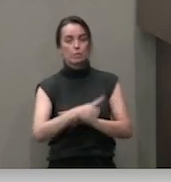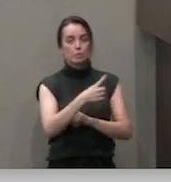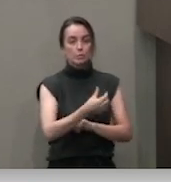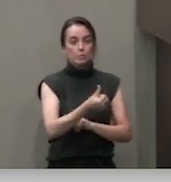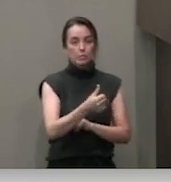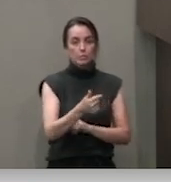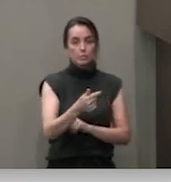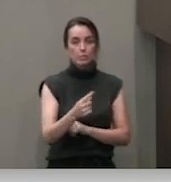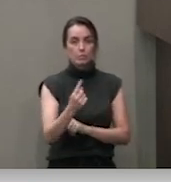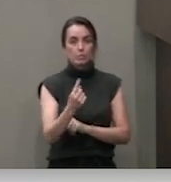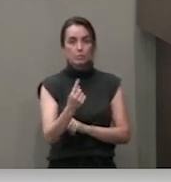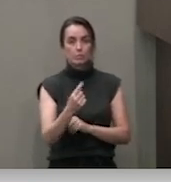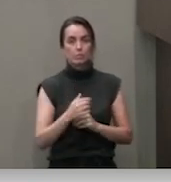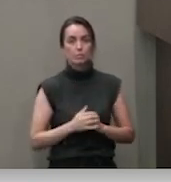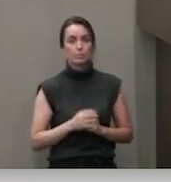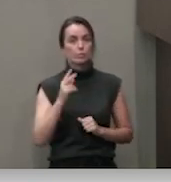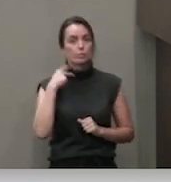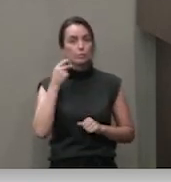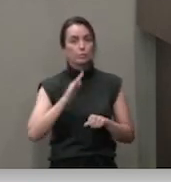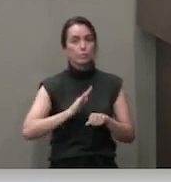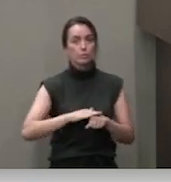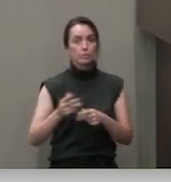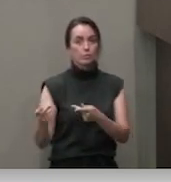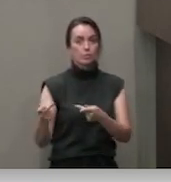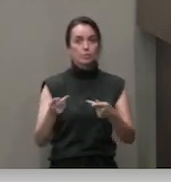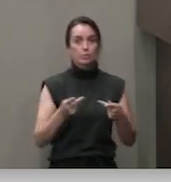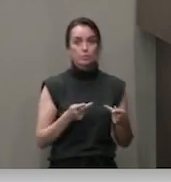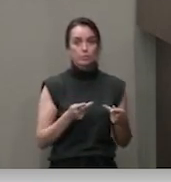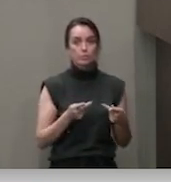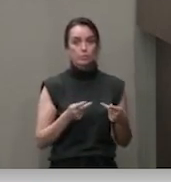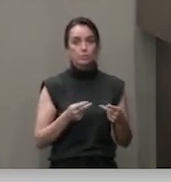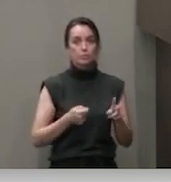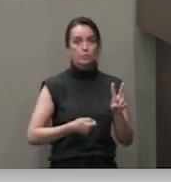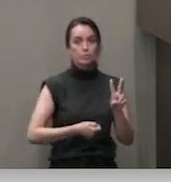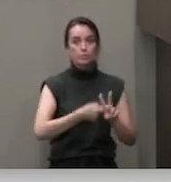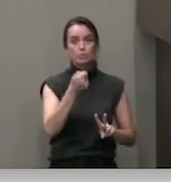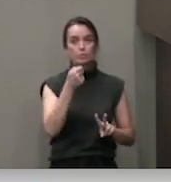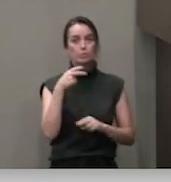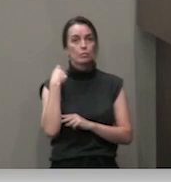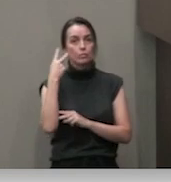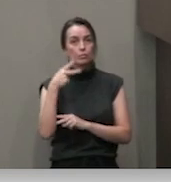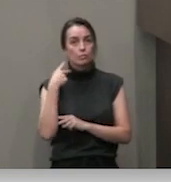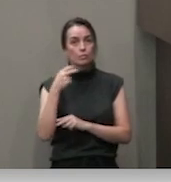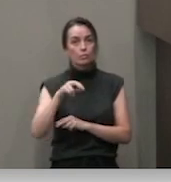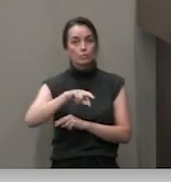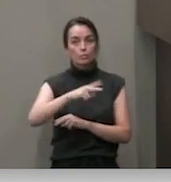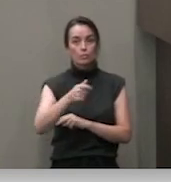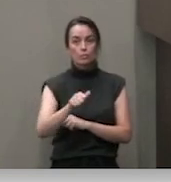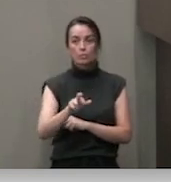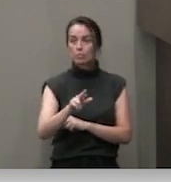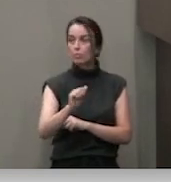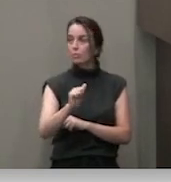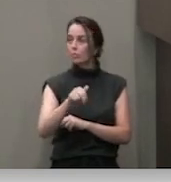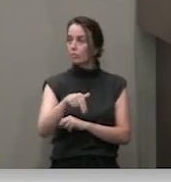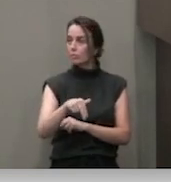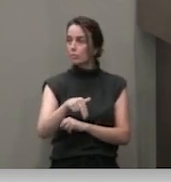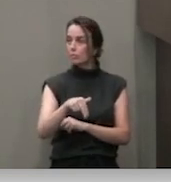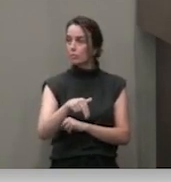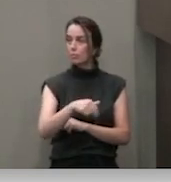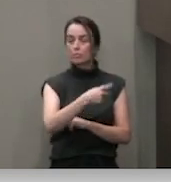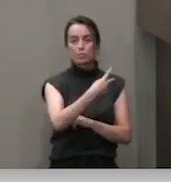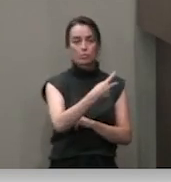1671 o vereador que mais recebeu visita nesses dois meses foi o vereador yaran Vieira de Carvalho